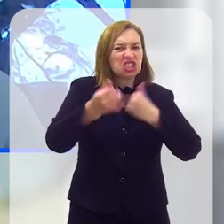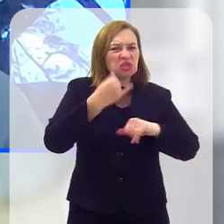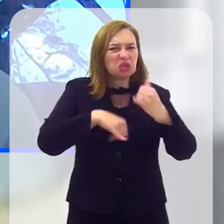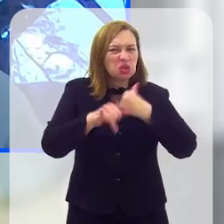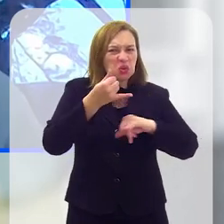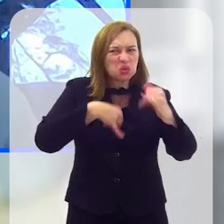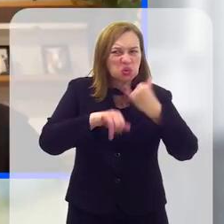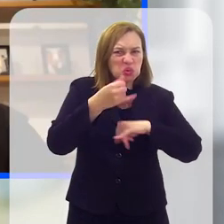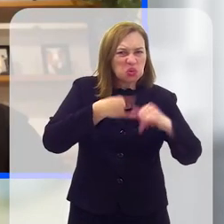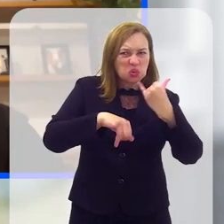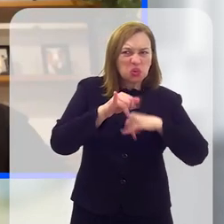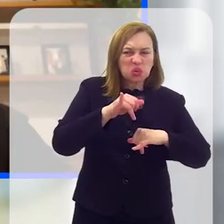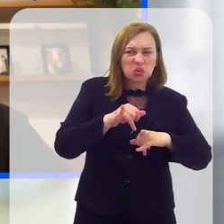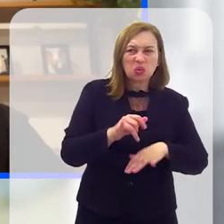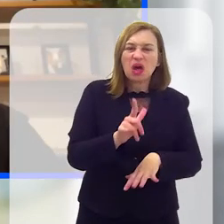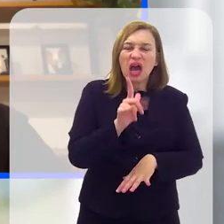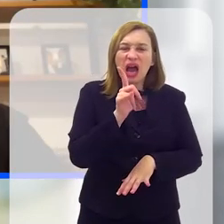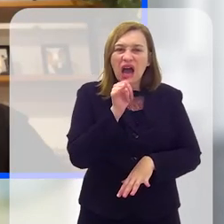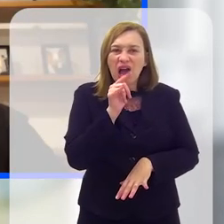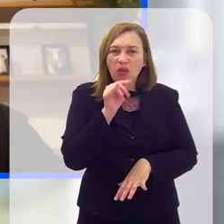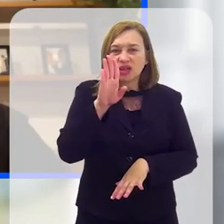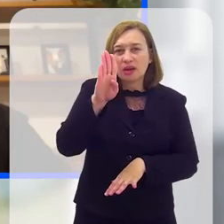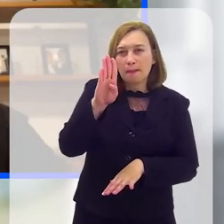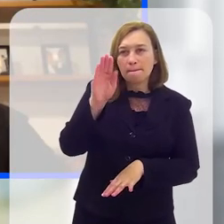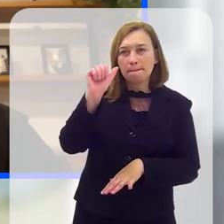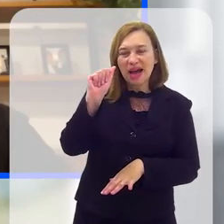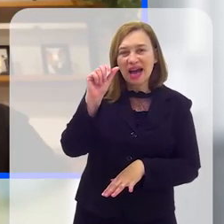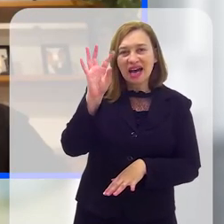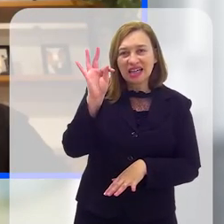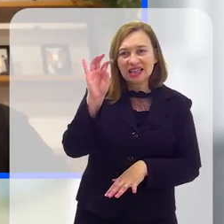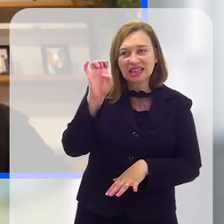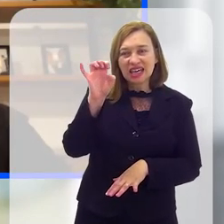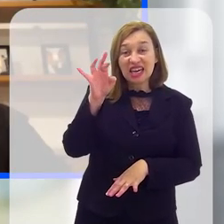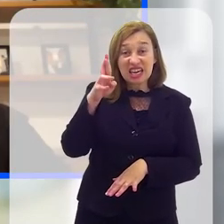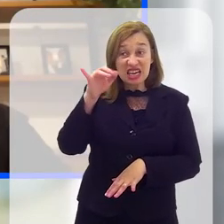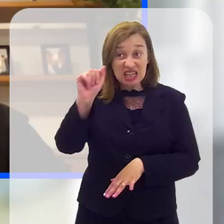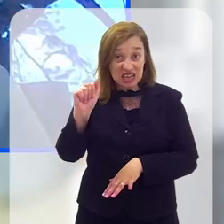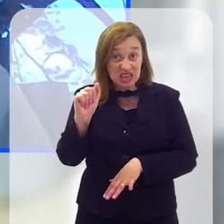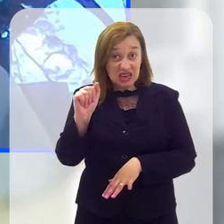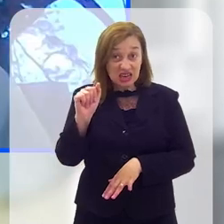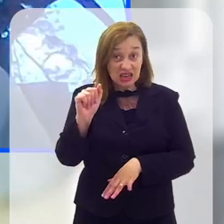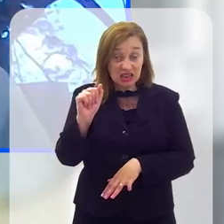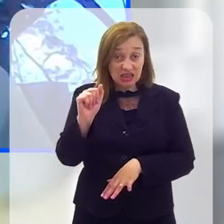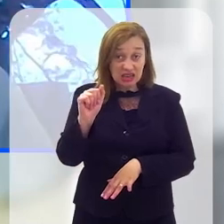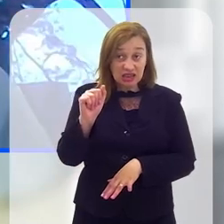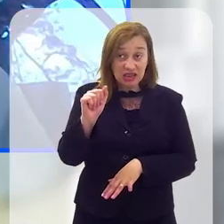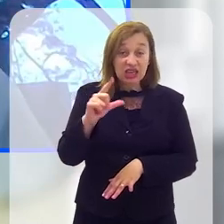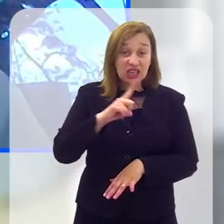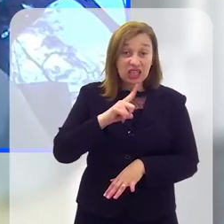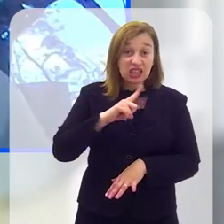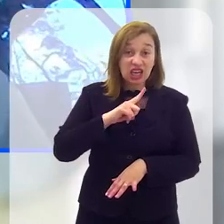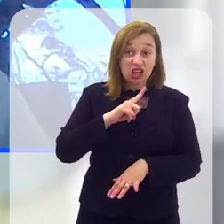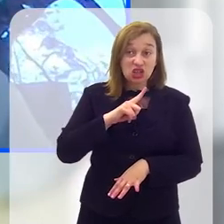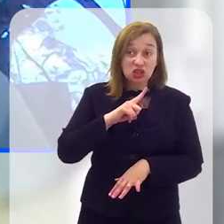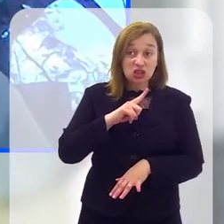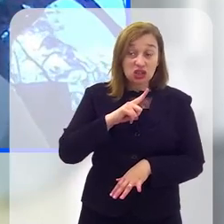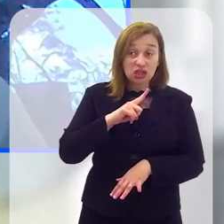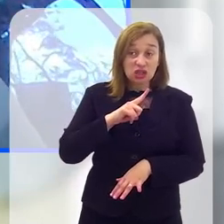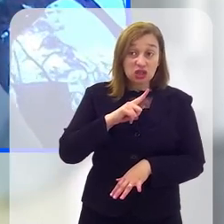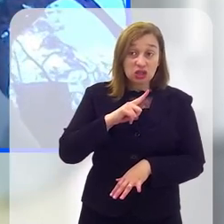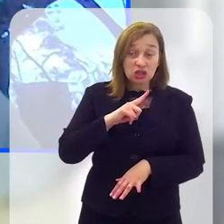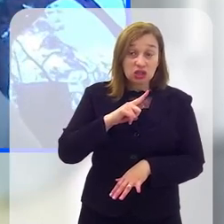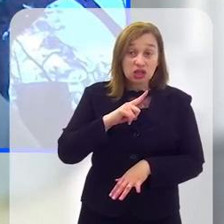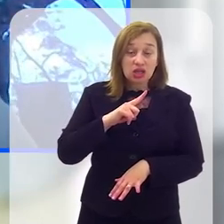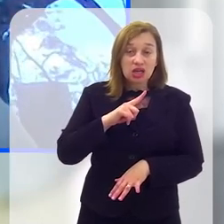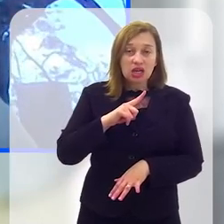metais pesados, como por exemplo a água de bateria, que é muito, tem muito chumbo, direto na drenagem pluvial que vai parar nos rios e nos mares.